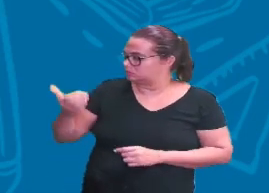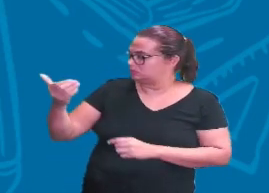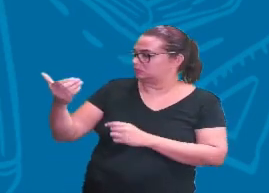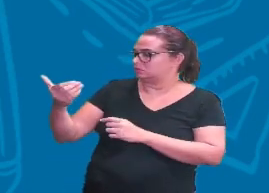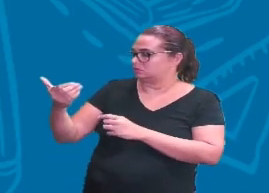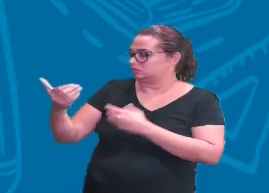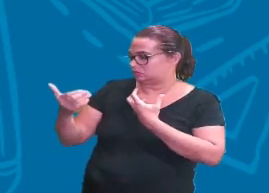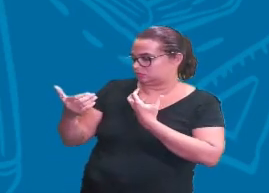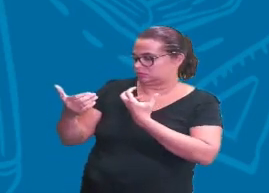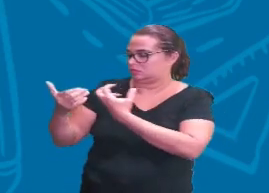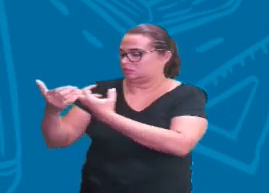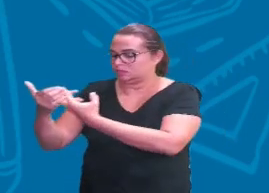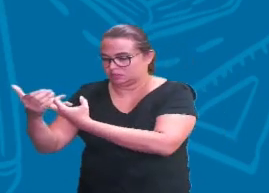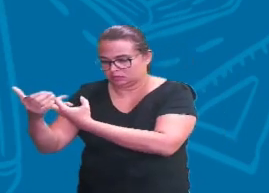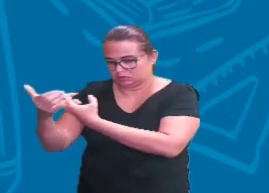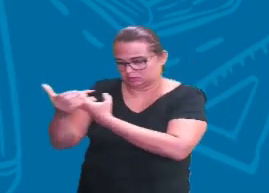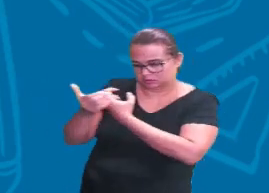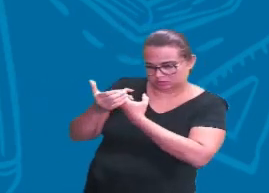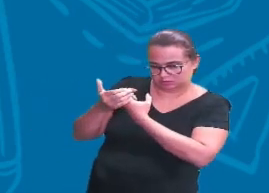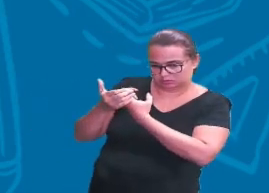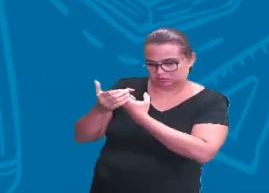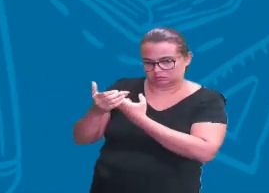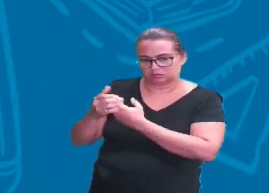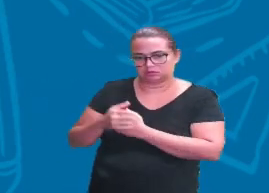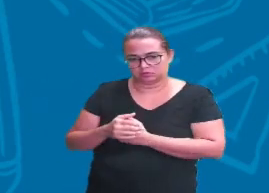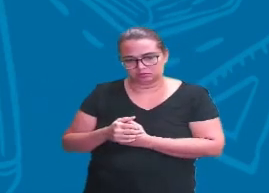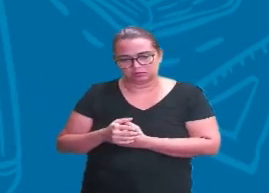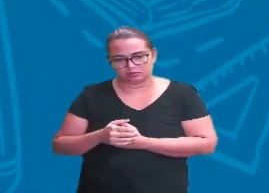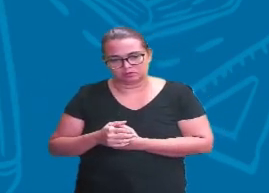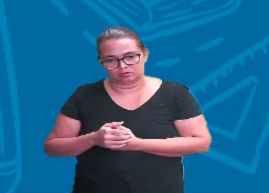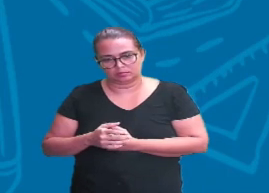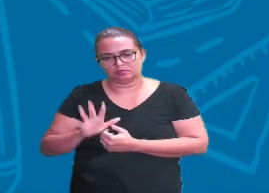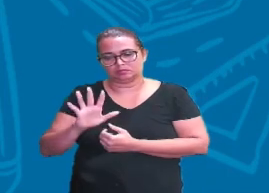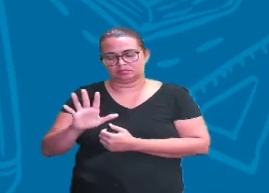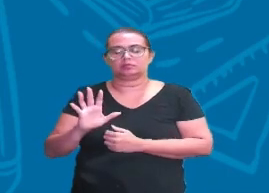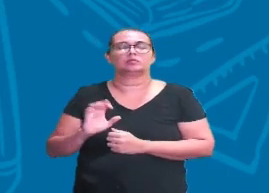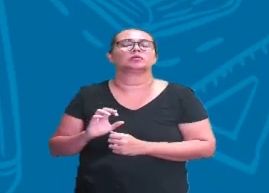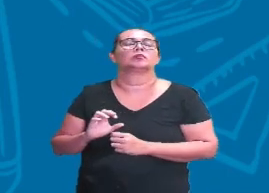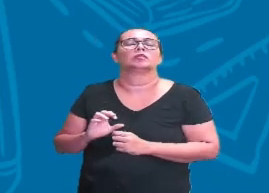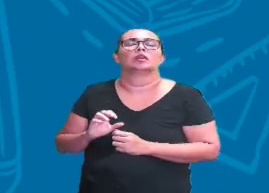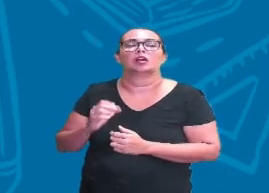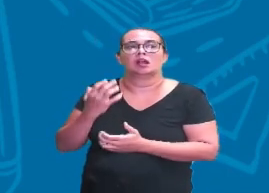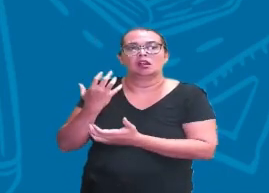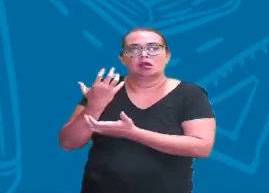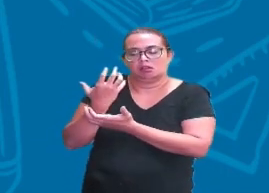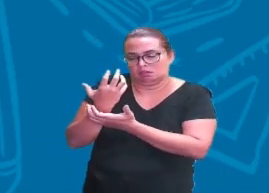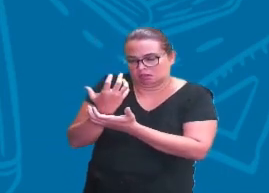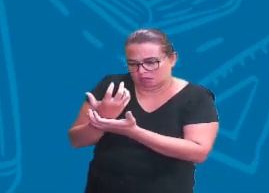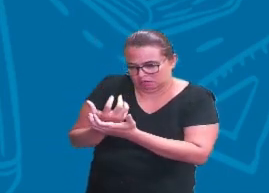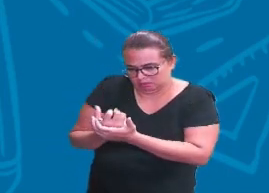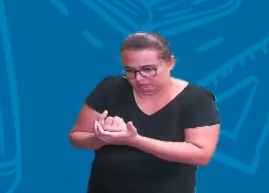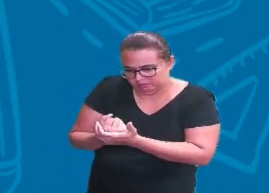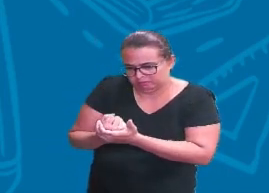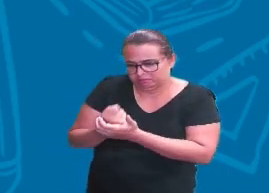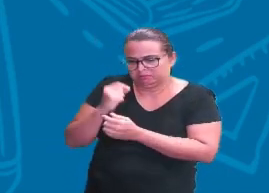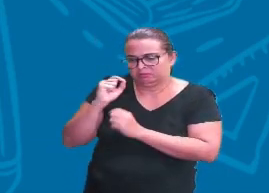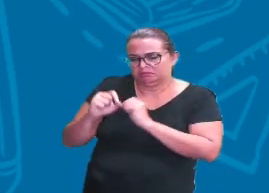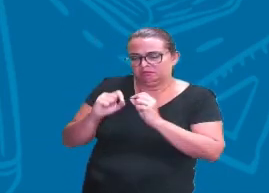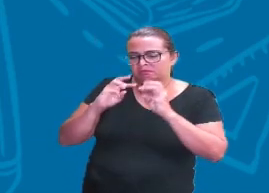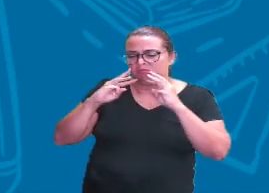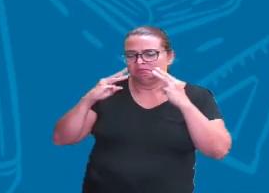só atua em corpos de massa muito grande, não de massa pequena, que a gente chama até de desprezível, tá? Nesse momento,